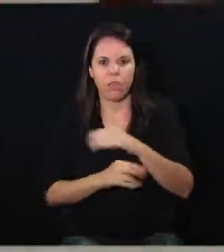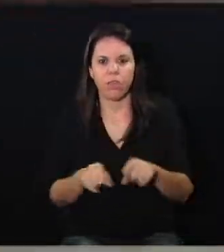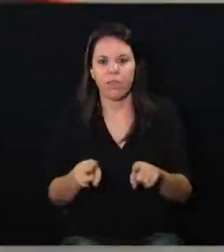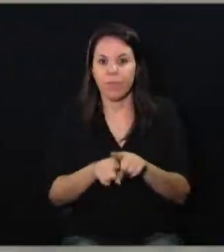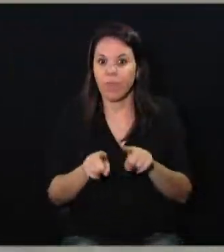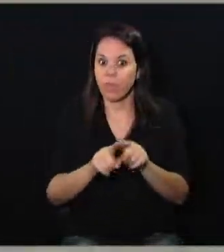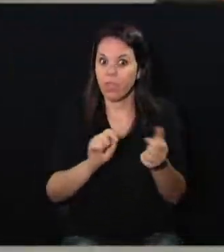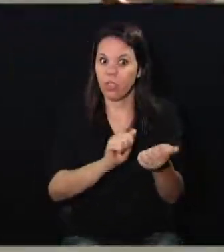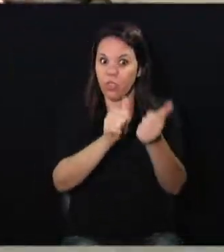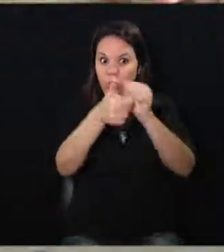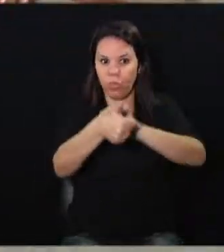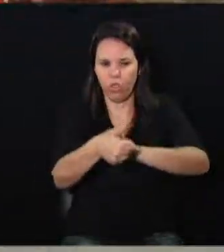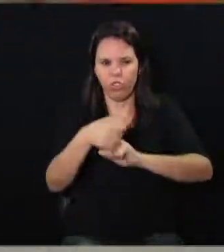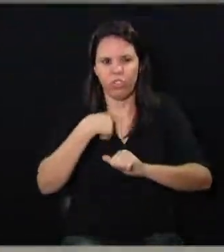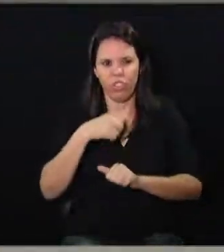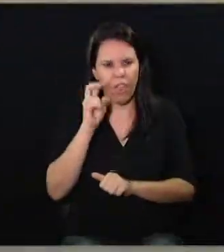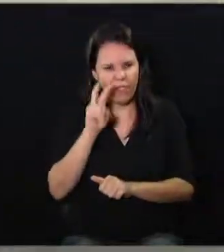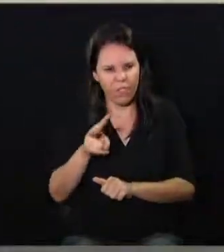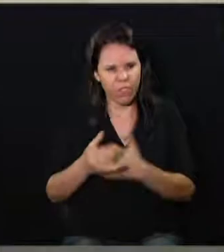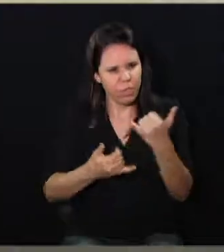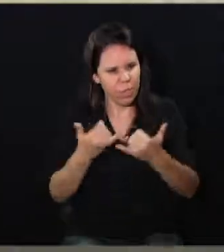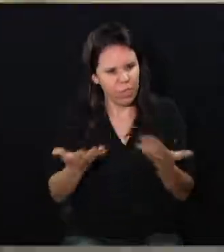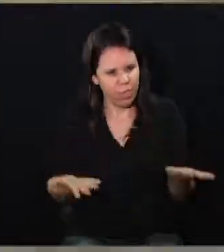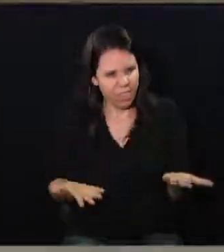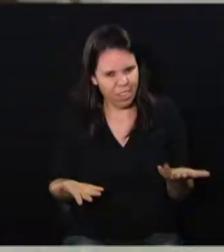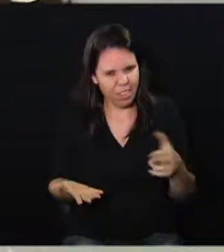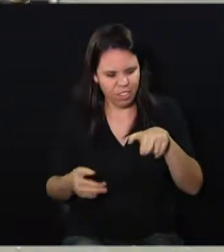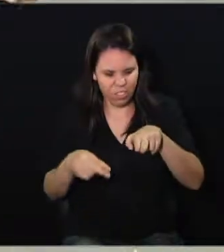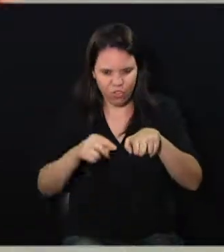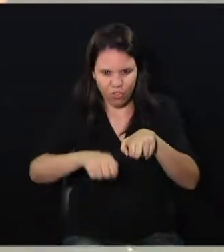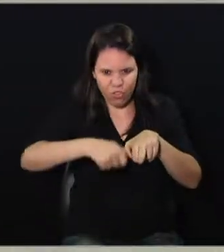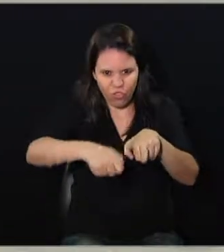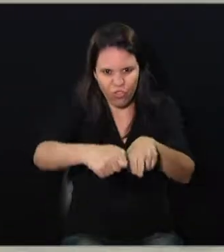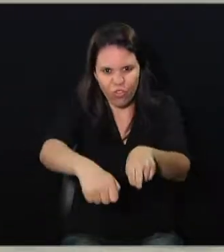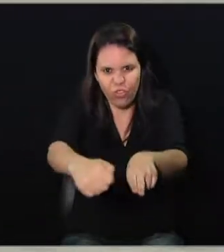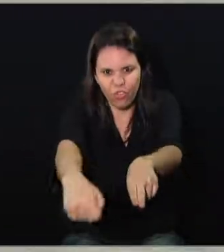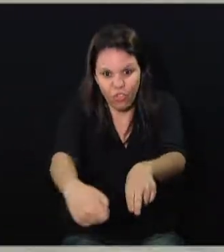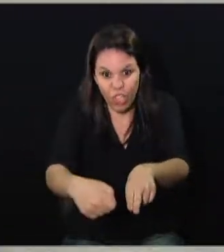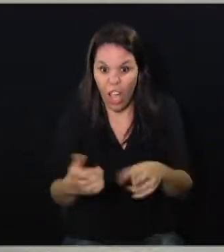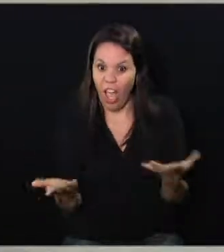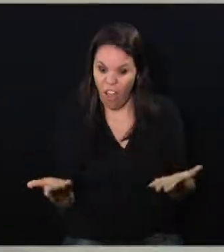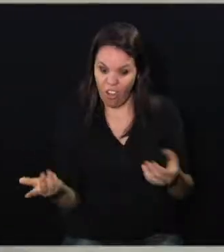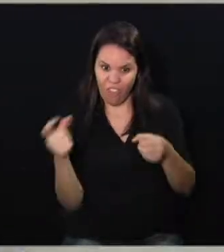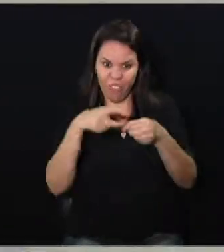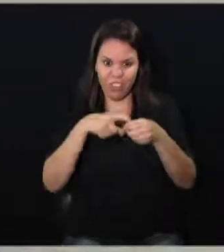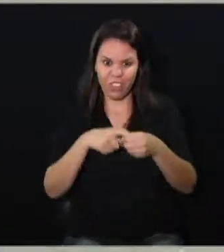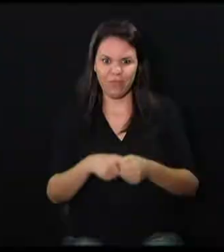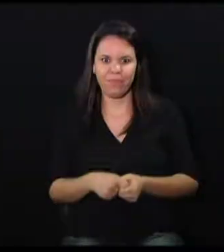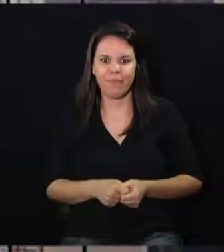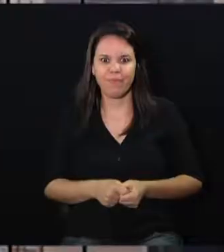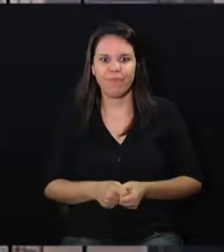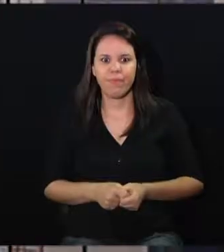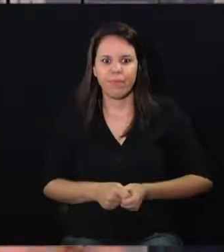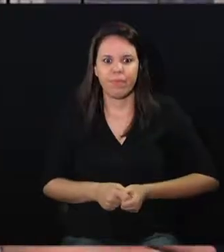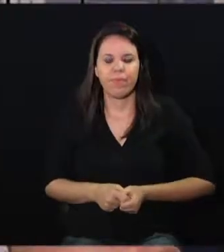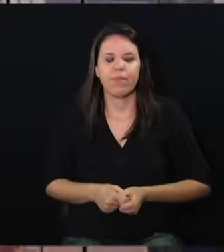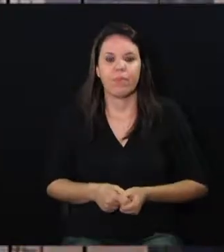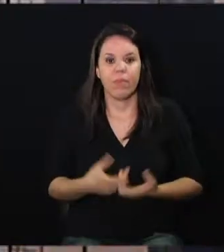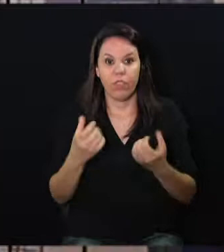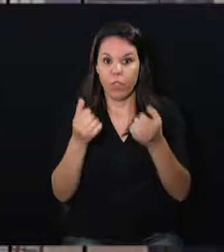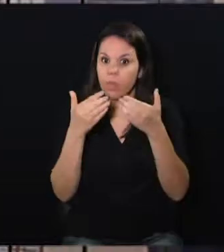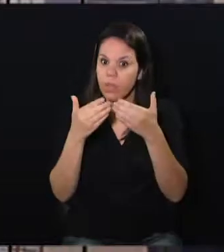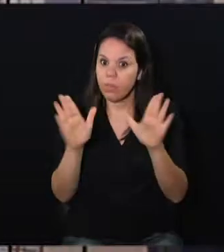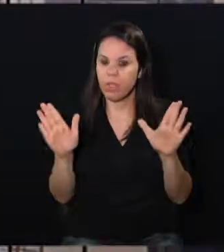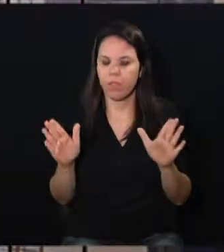no esporte, você já andou de carrinho de rolimã? Eles estão de volta! Vamos abrir